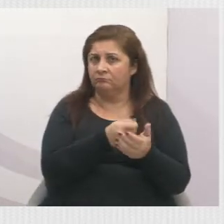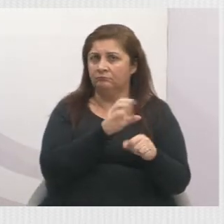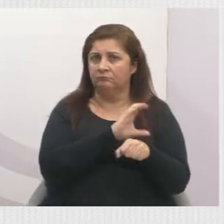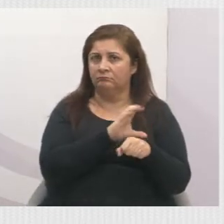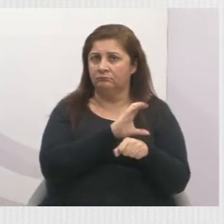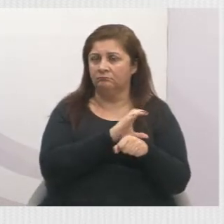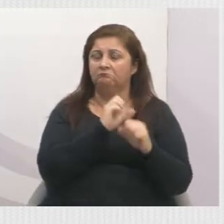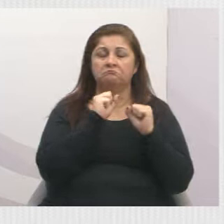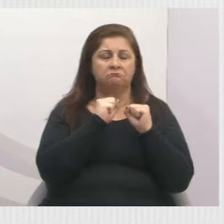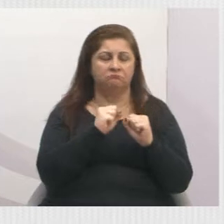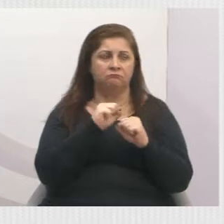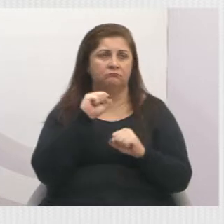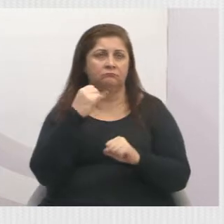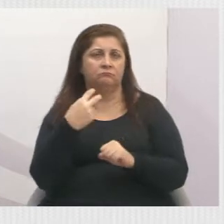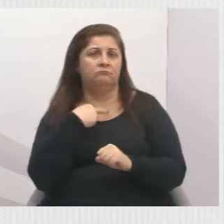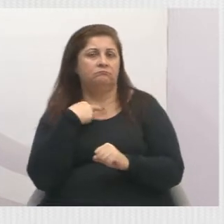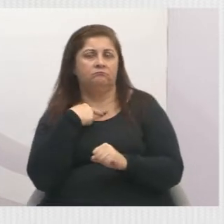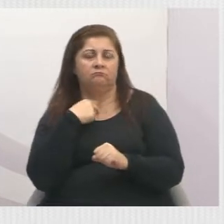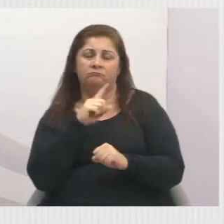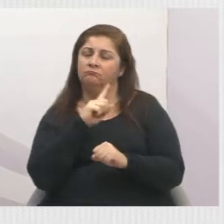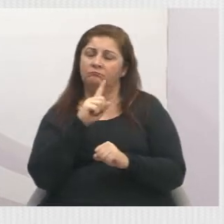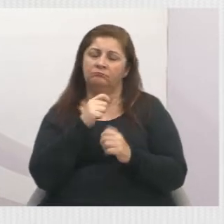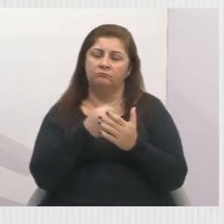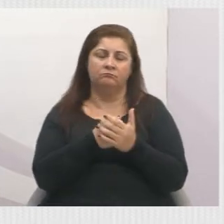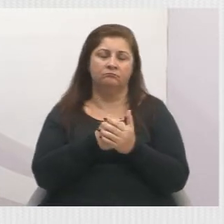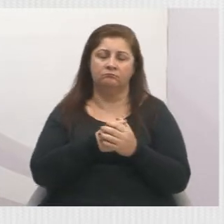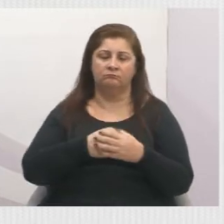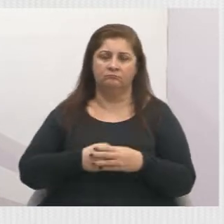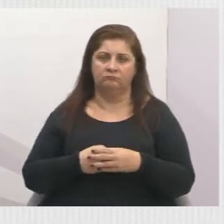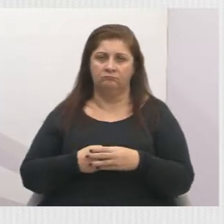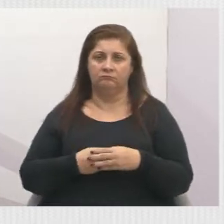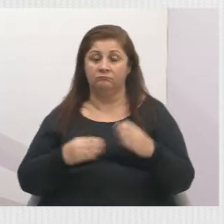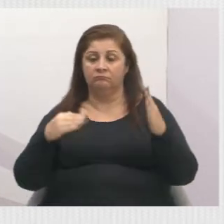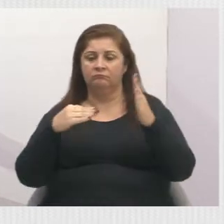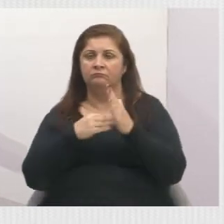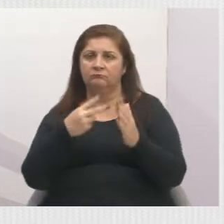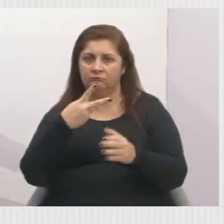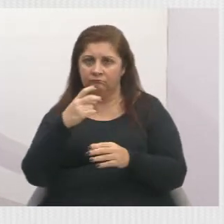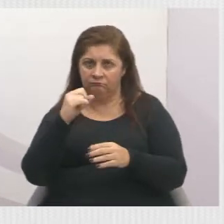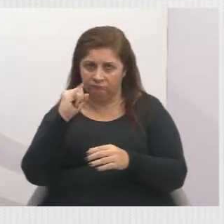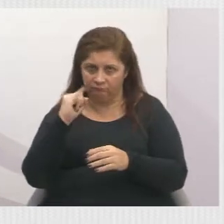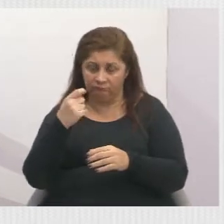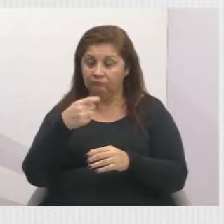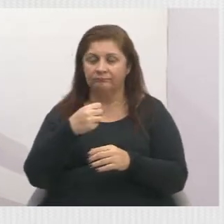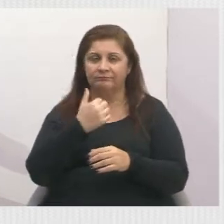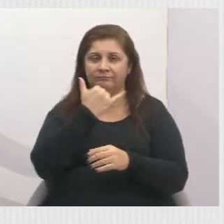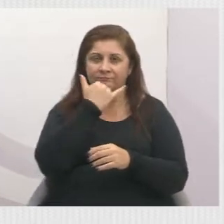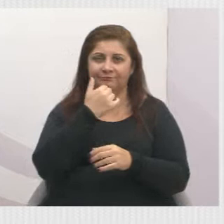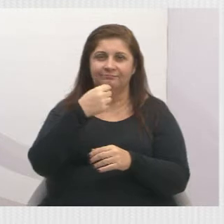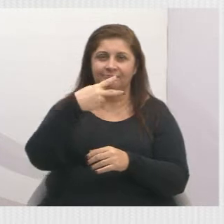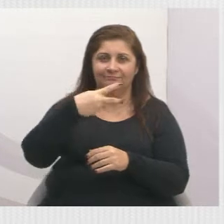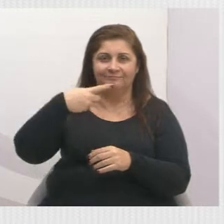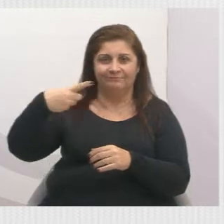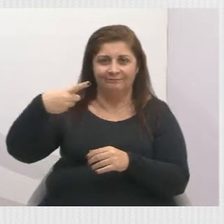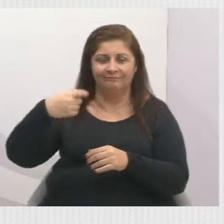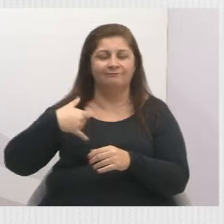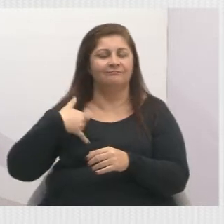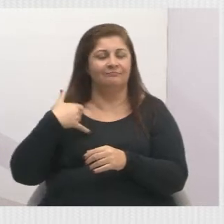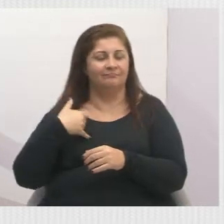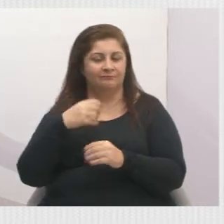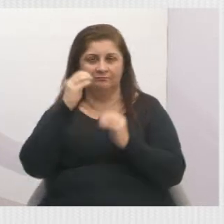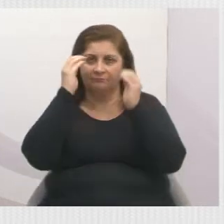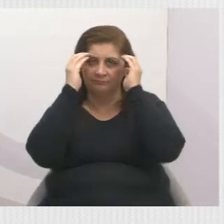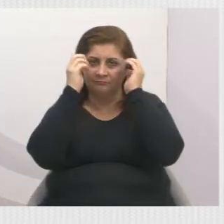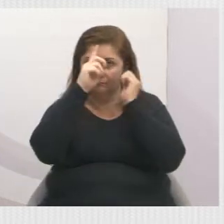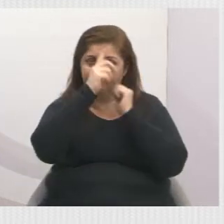filhos e puderem, pagam. Se não puderem pagar ou não quiserem depois dos 21 anos, não são obrigados a pagar. Vai da consciência de cada pai.